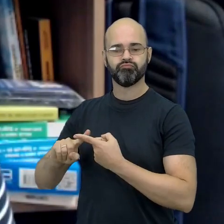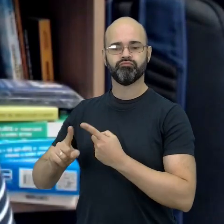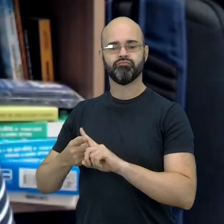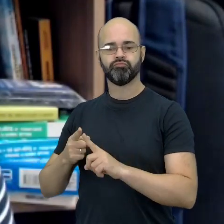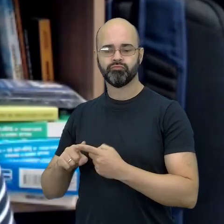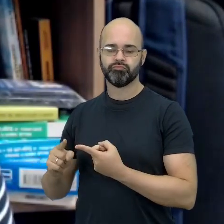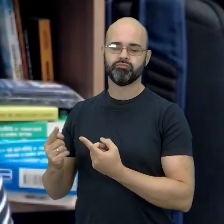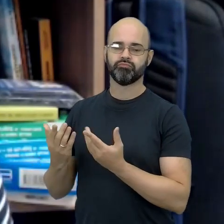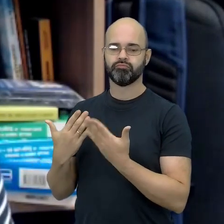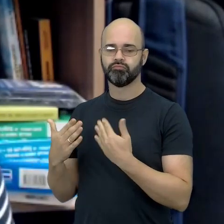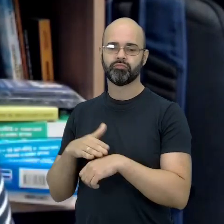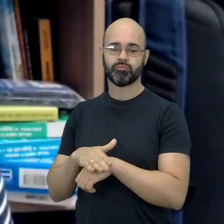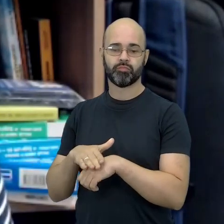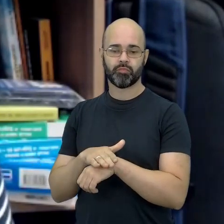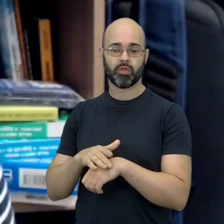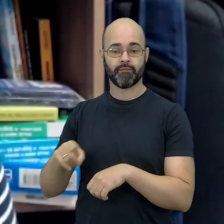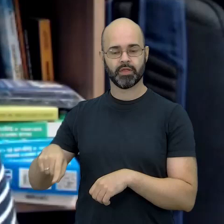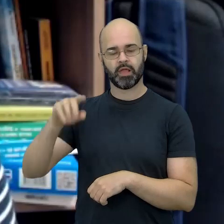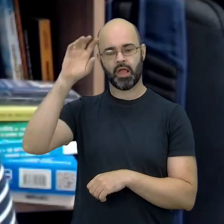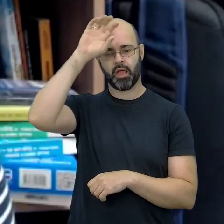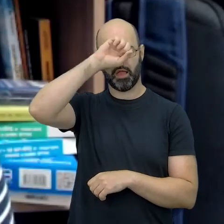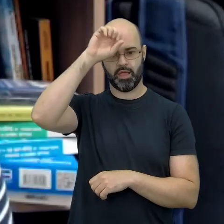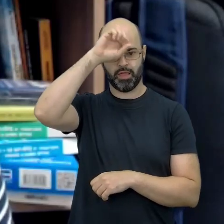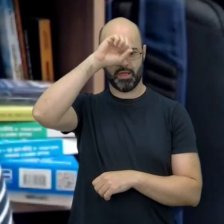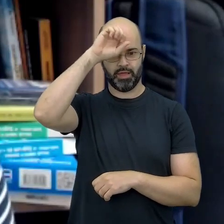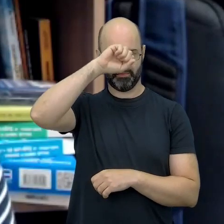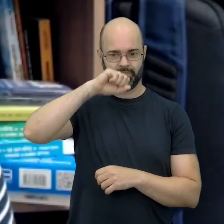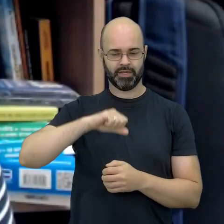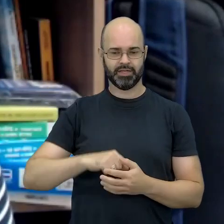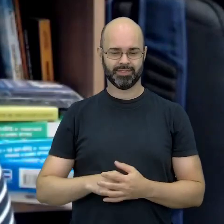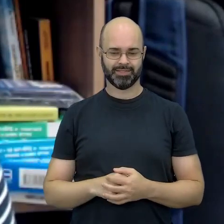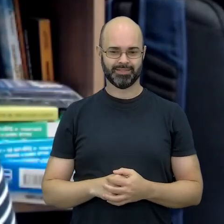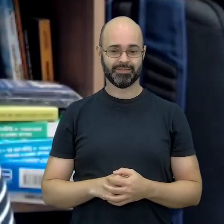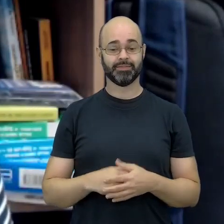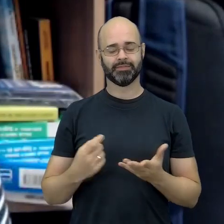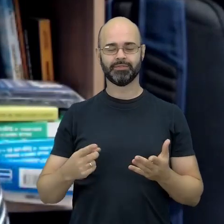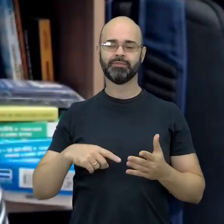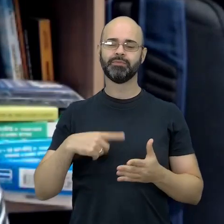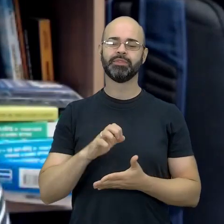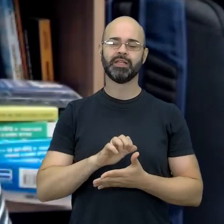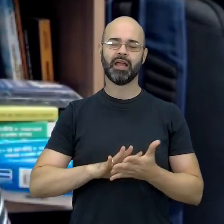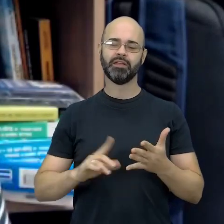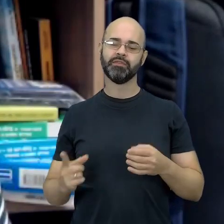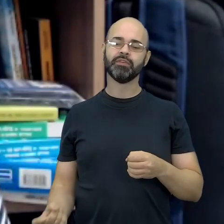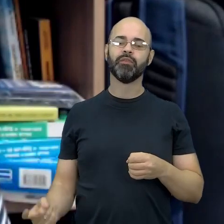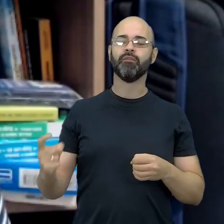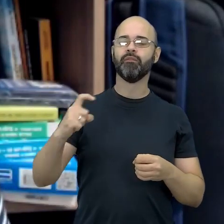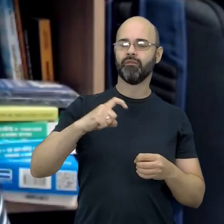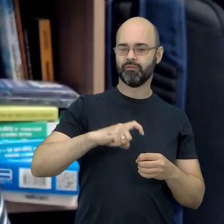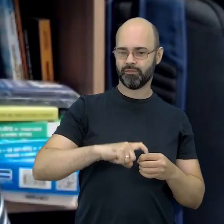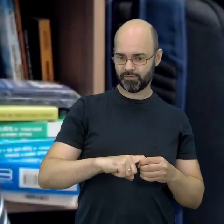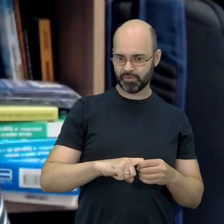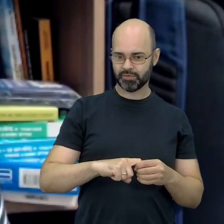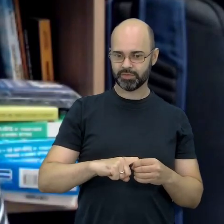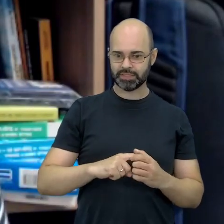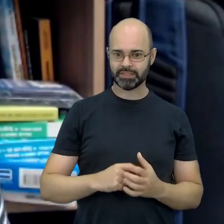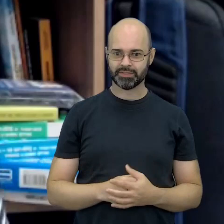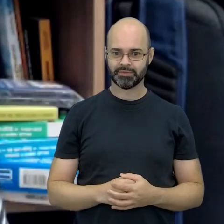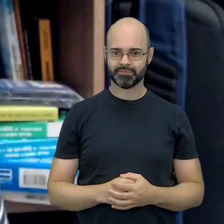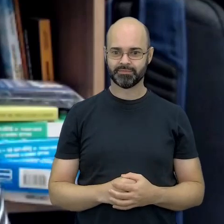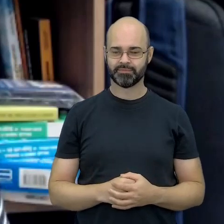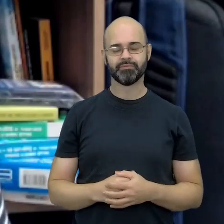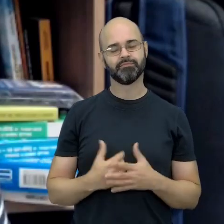essa aquisição, né, para assim poder voltar à atividade, né, e